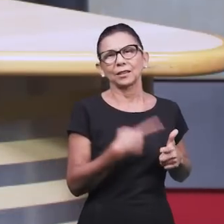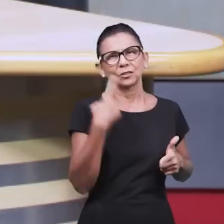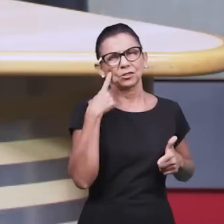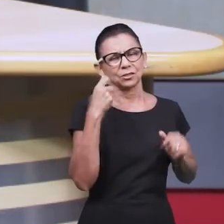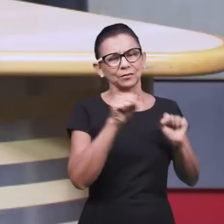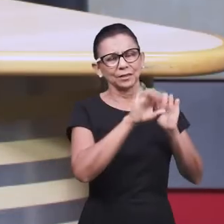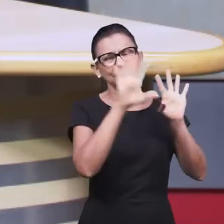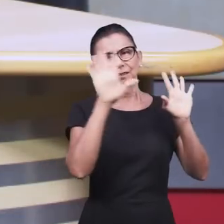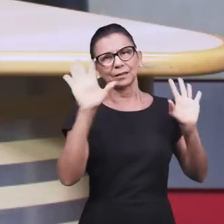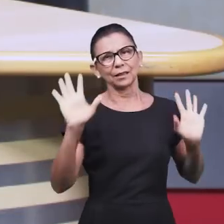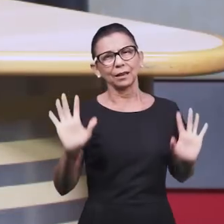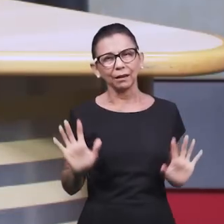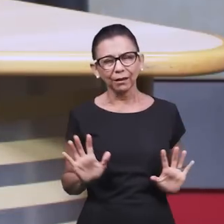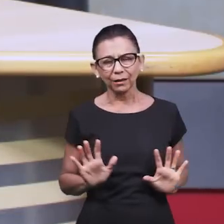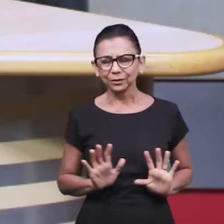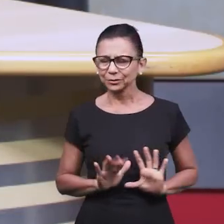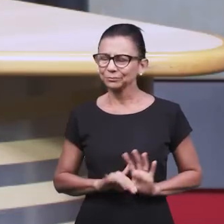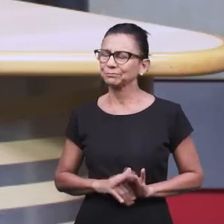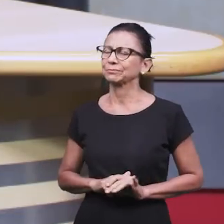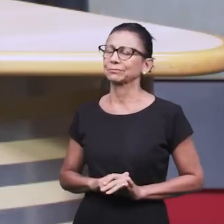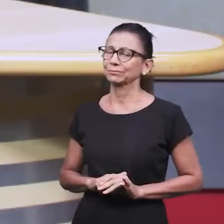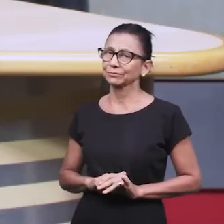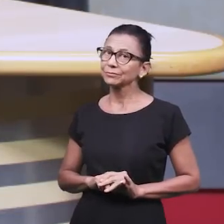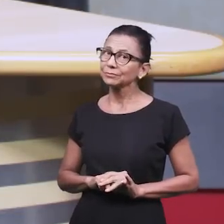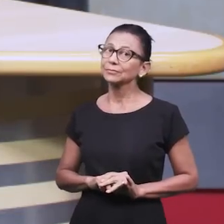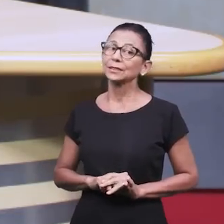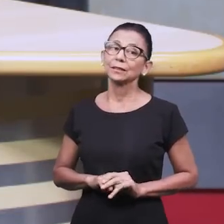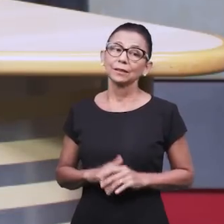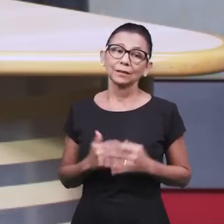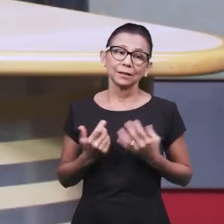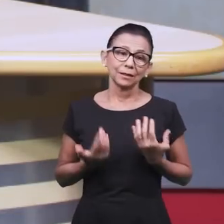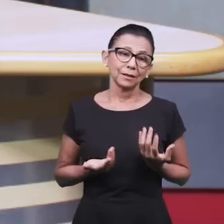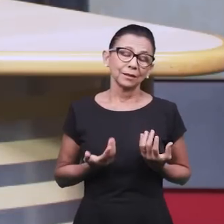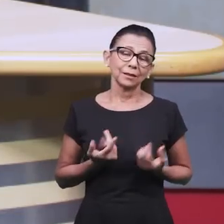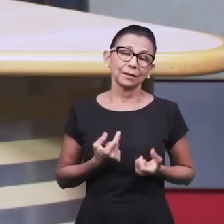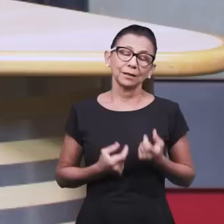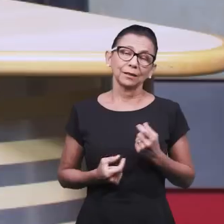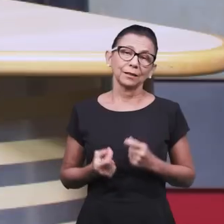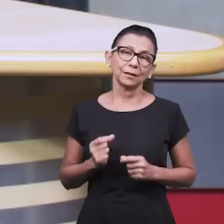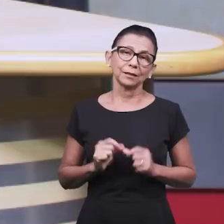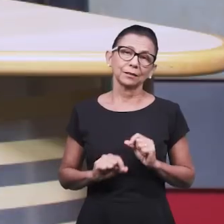Isso é claro, assim, é de uma clareza assim...